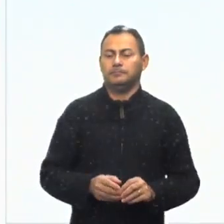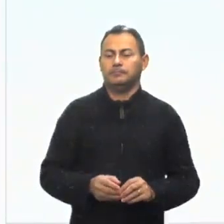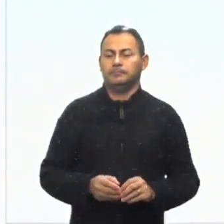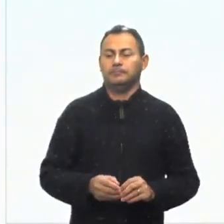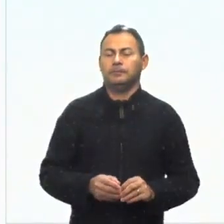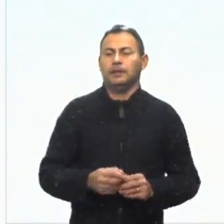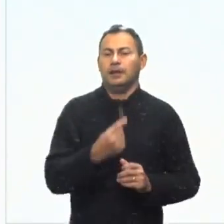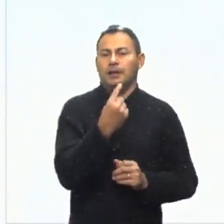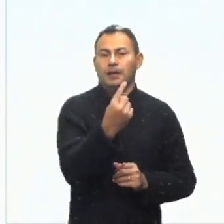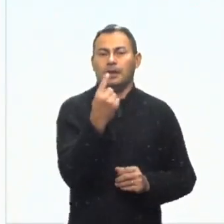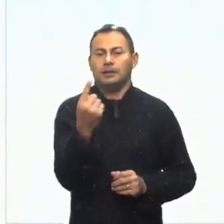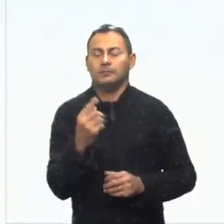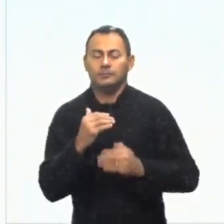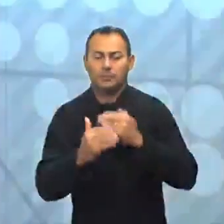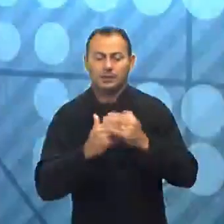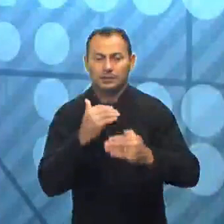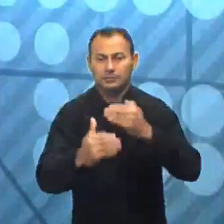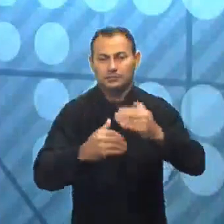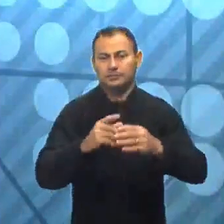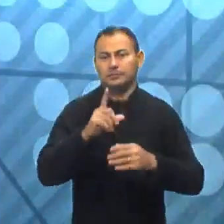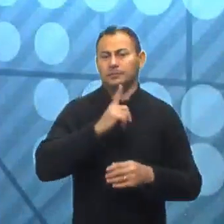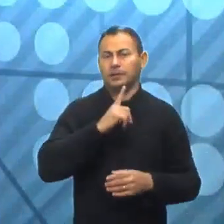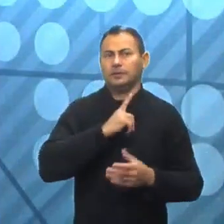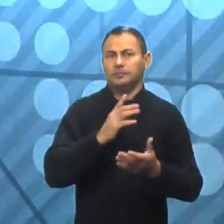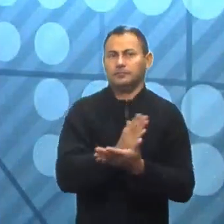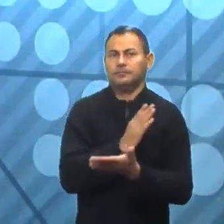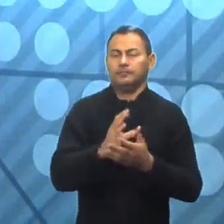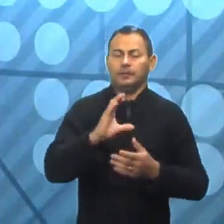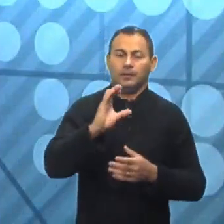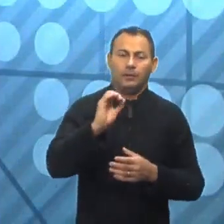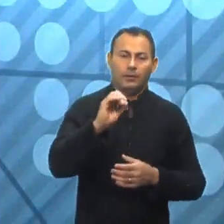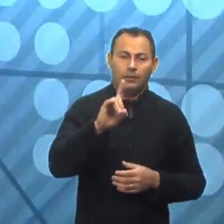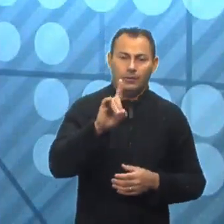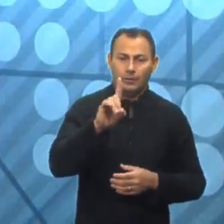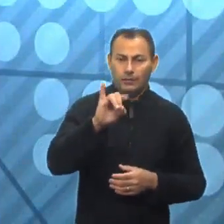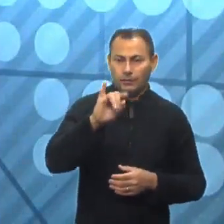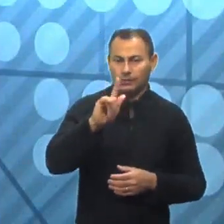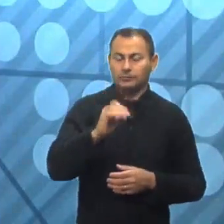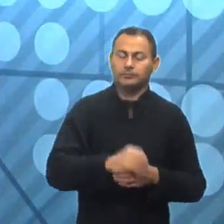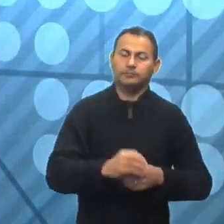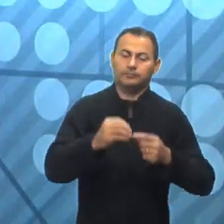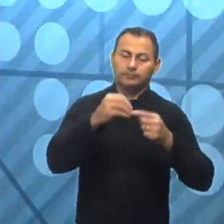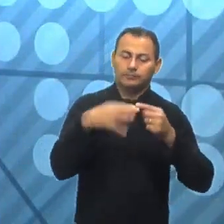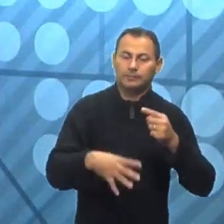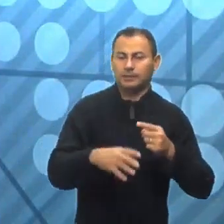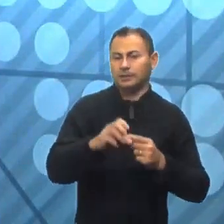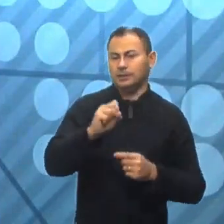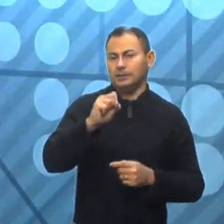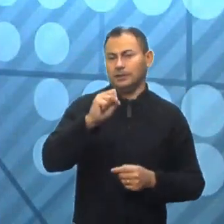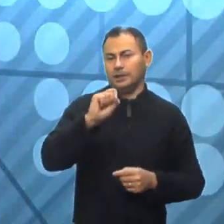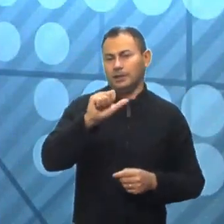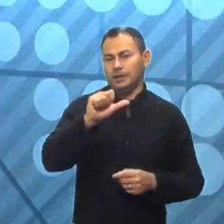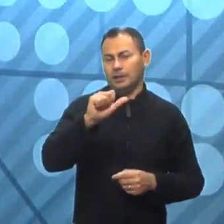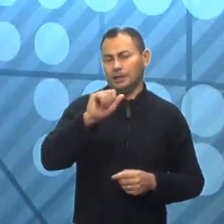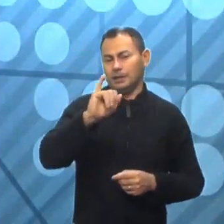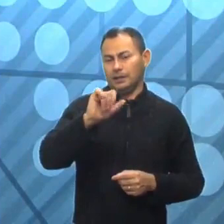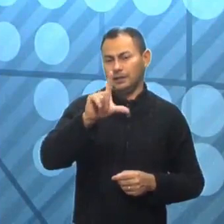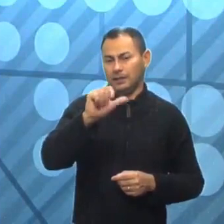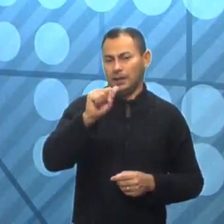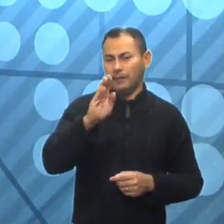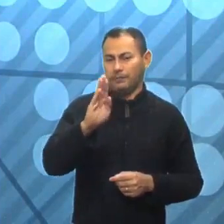Então, para cada um desses procedimentos, vai ter um determinado código que a gente vai criar no software Scilab. Esse código eu